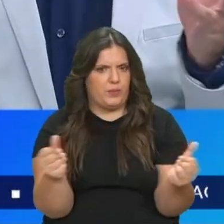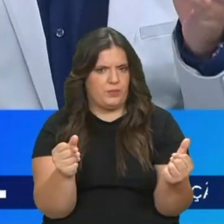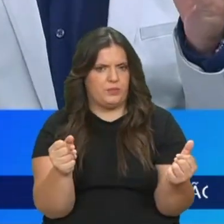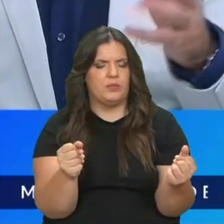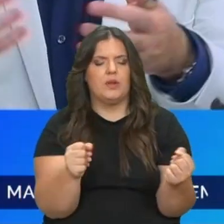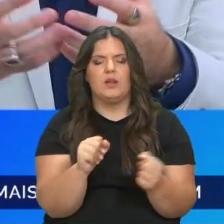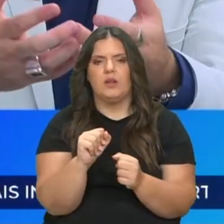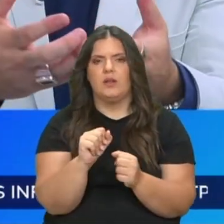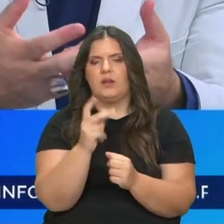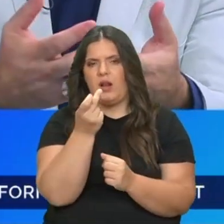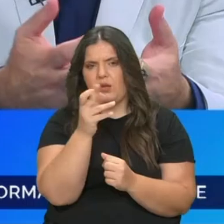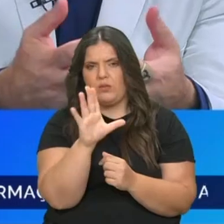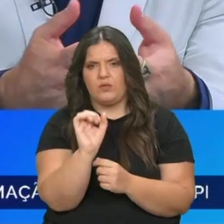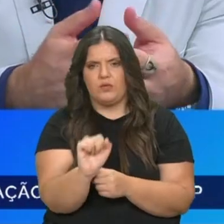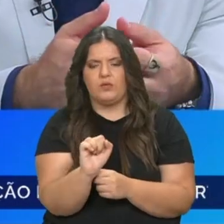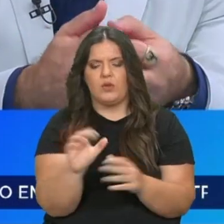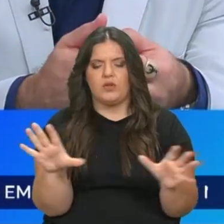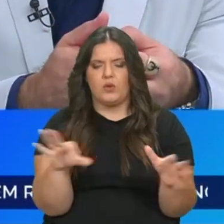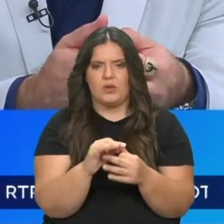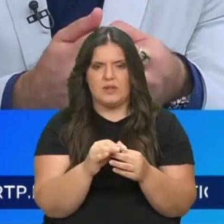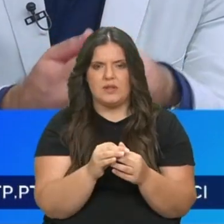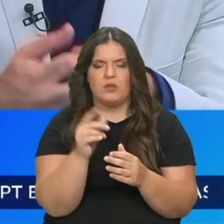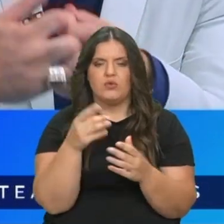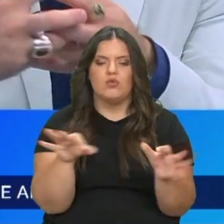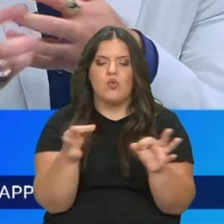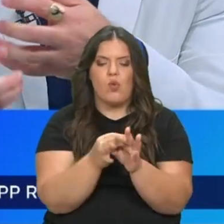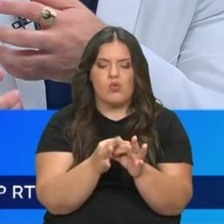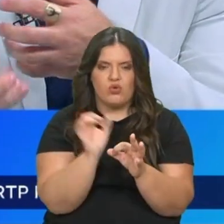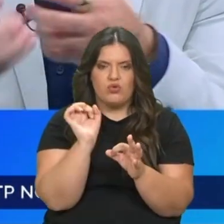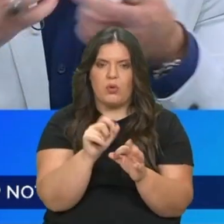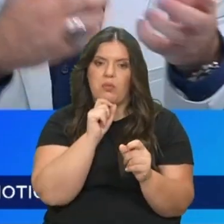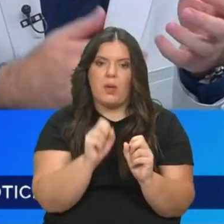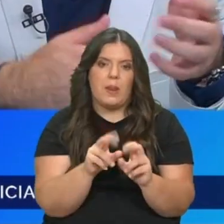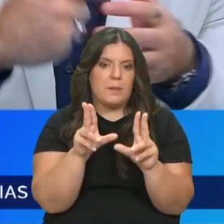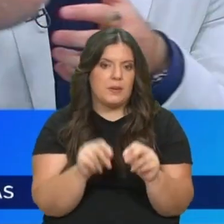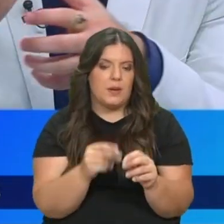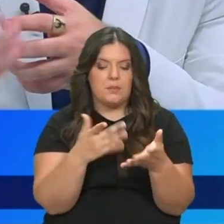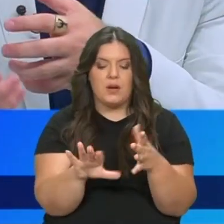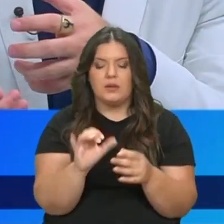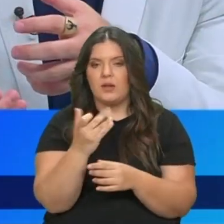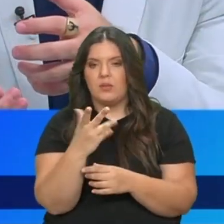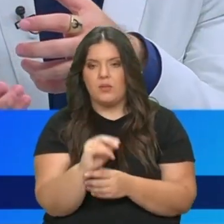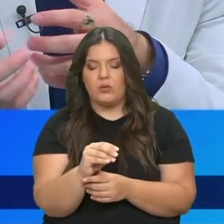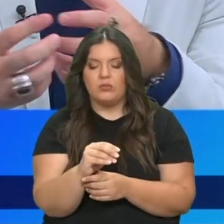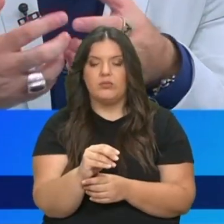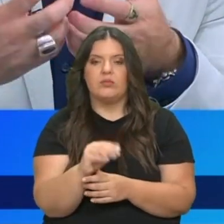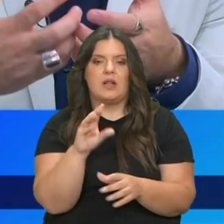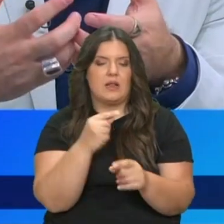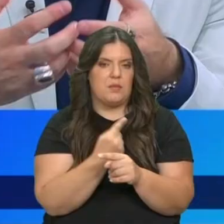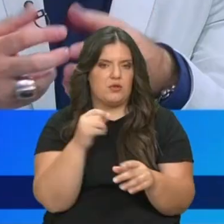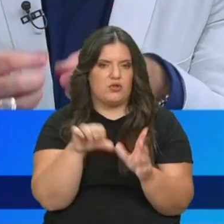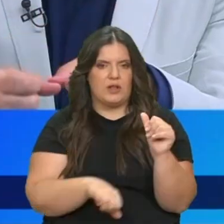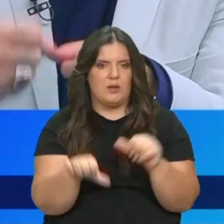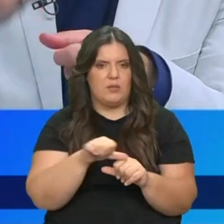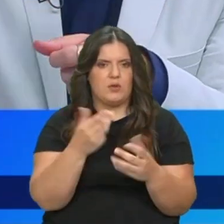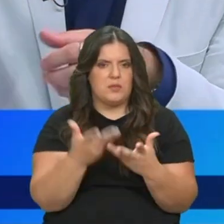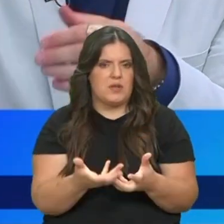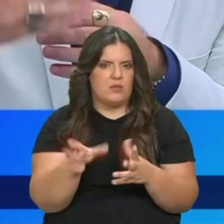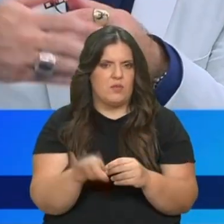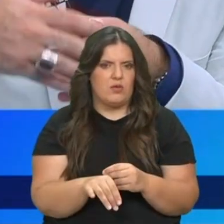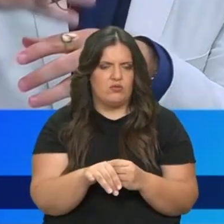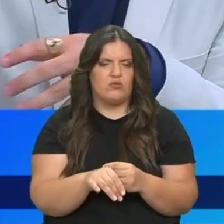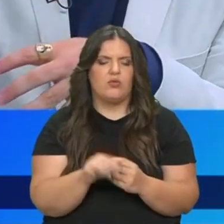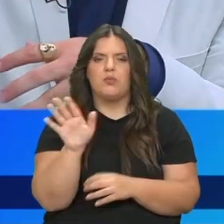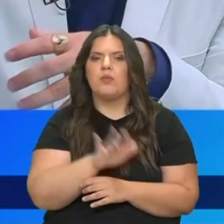suas atmosferas, e esta colisão dos seus núcleos pode libertar parte do carbono, parte destes elementos químicos mais pesados,